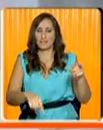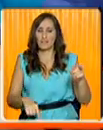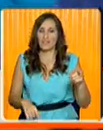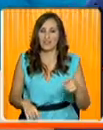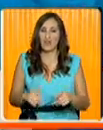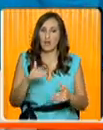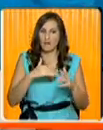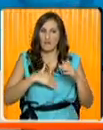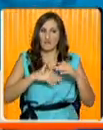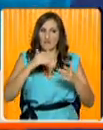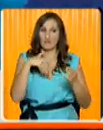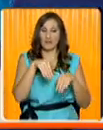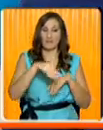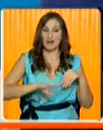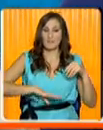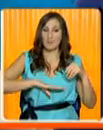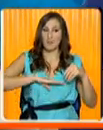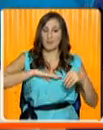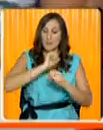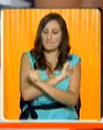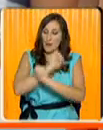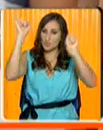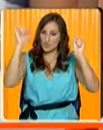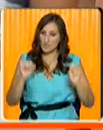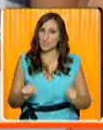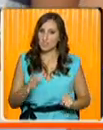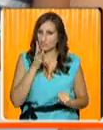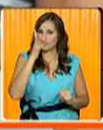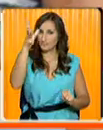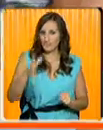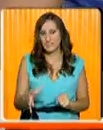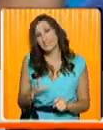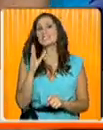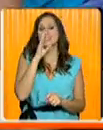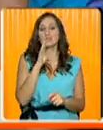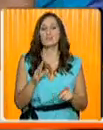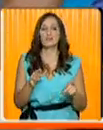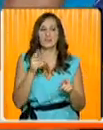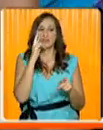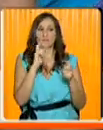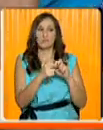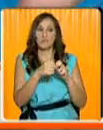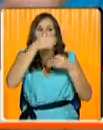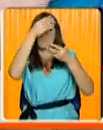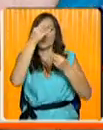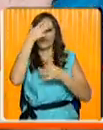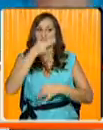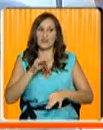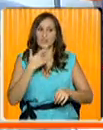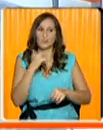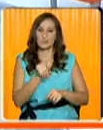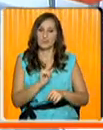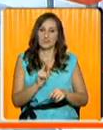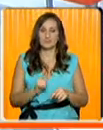Qualquer dia rebenta. Não percebi. Qualquer dia rebenta, quando elas não têm muitos problemas. Não, não, a sério, quando não são assim, está aqui qualquer problema. Isto é perfeito demais, não pode